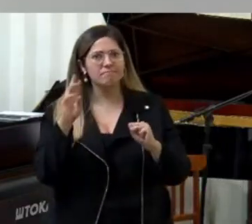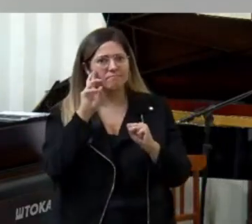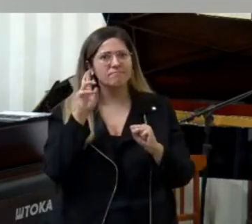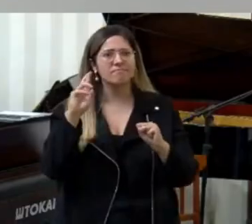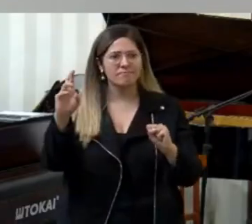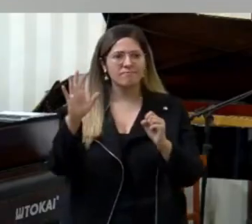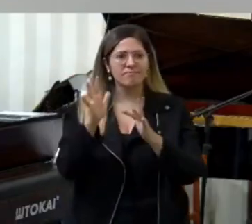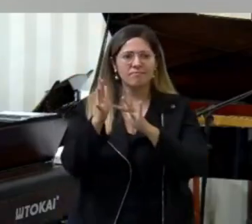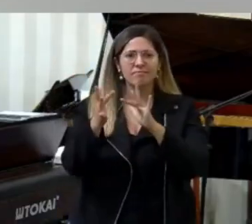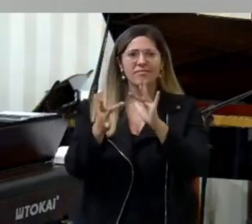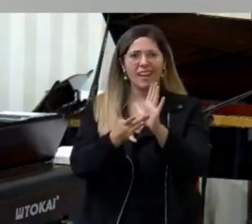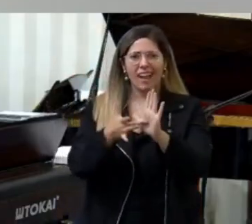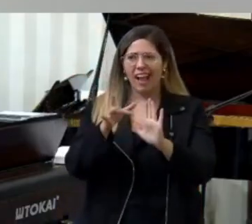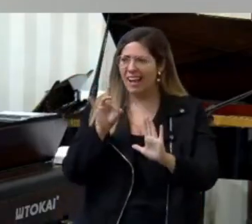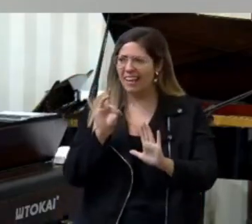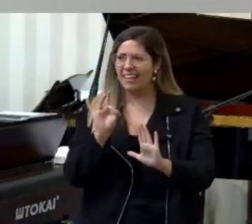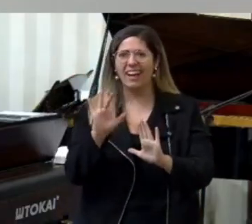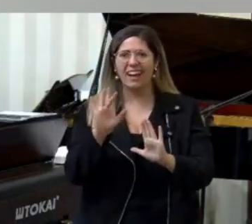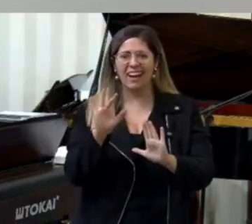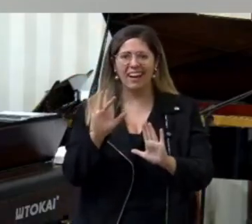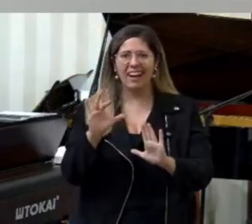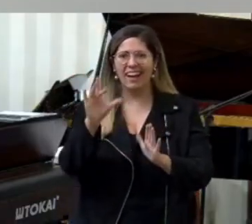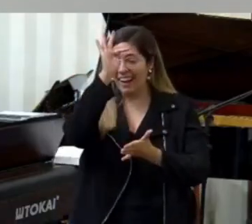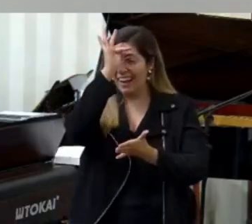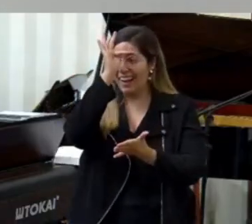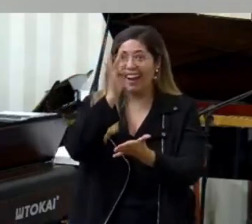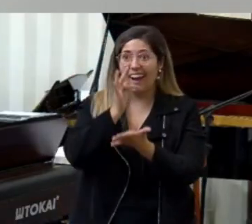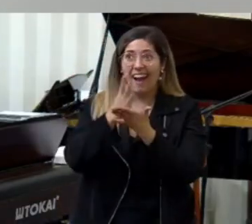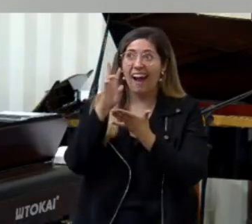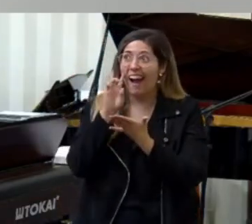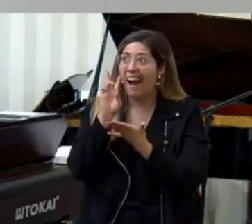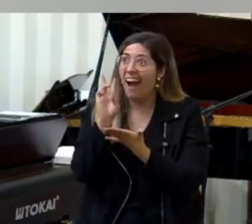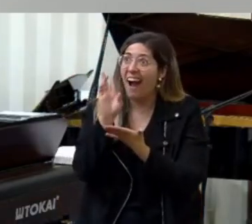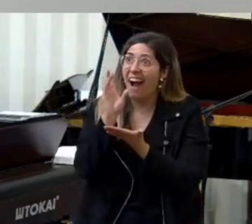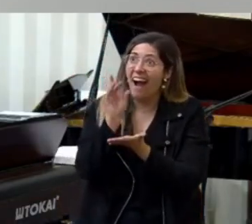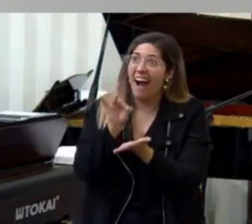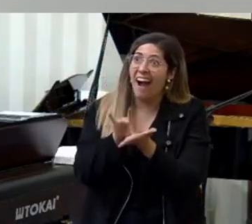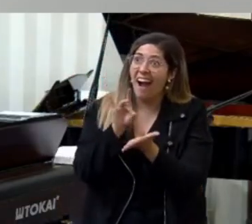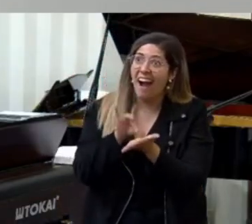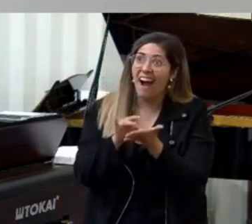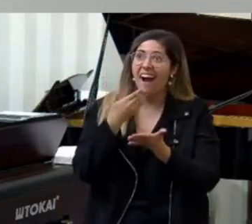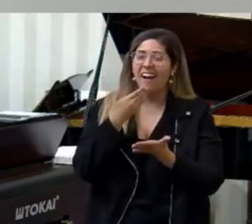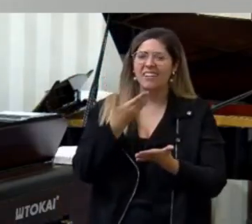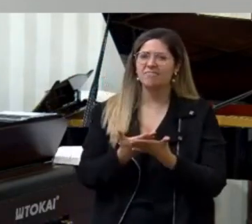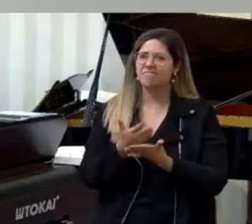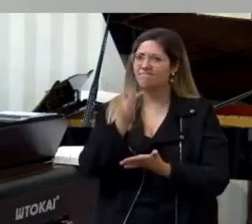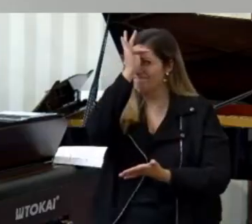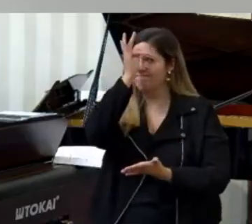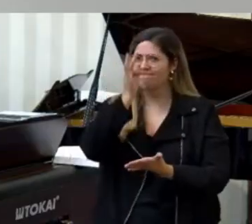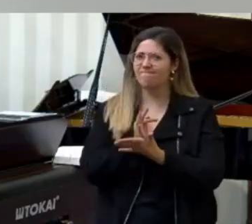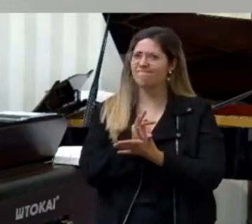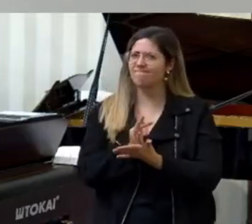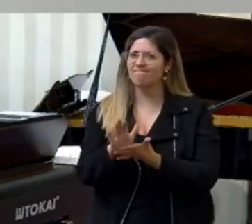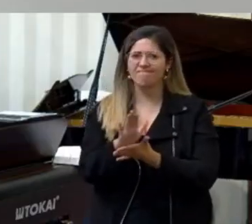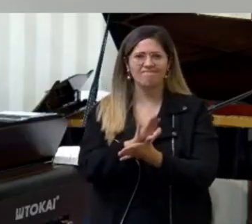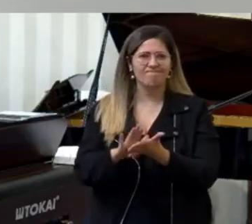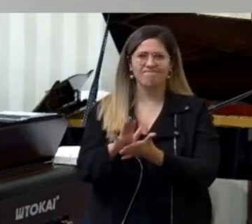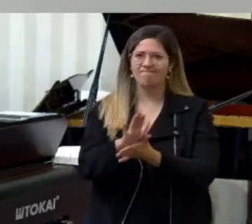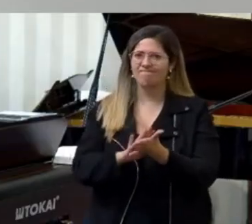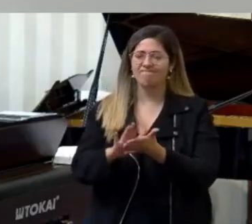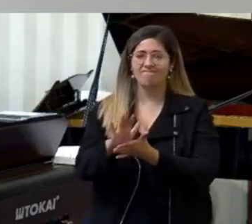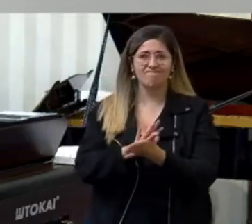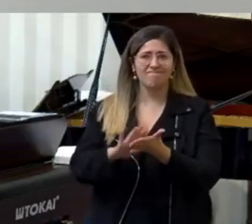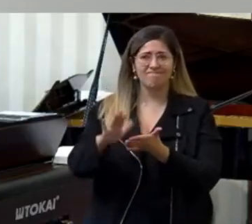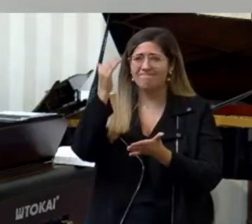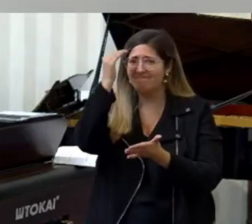Senhor, que só os que têm fé veem. Sem fé não se imagina nada relacionado à cruz,